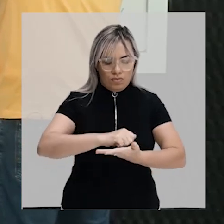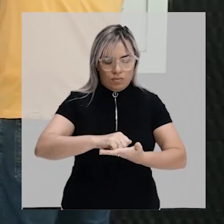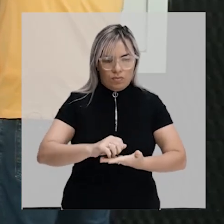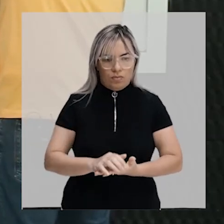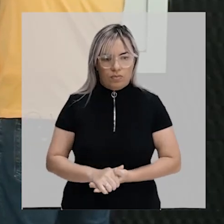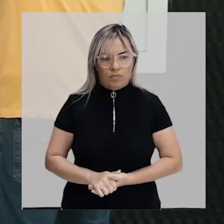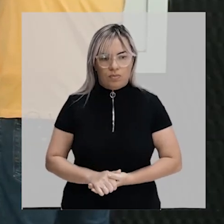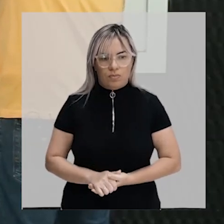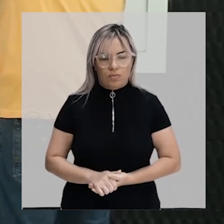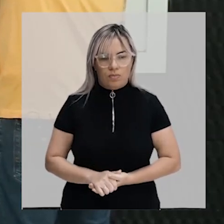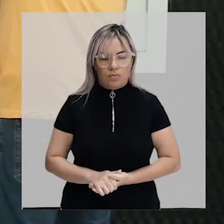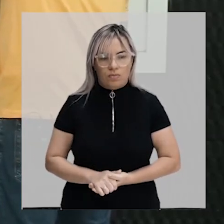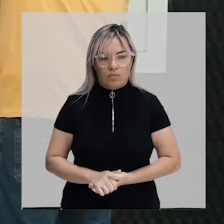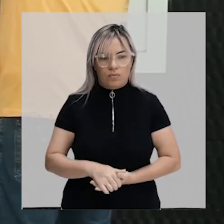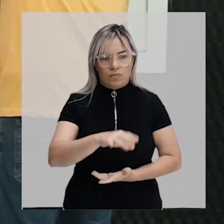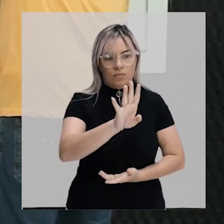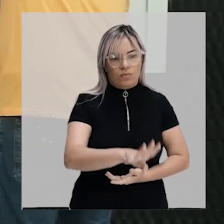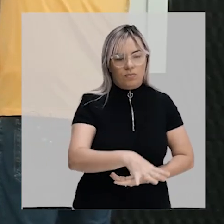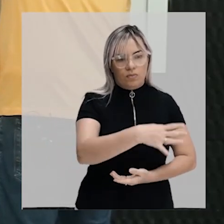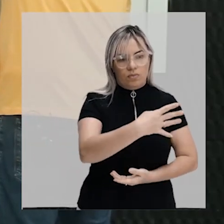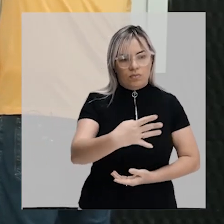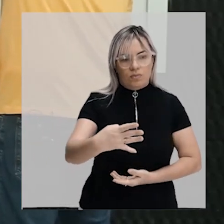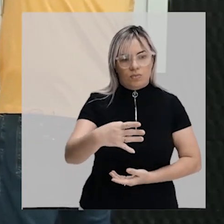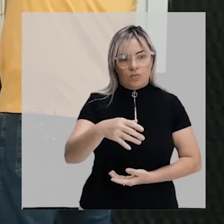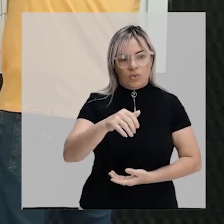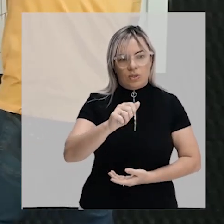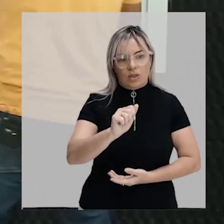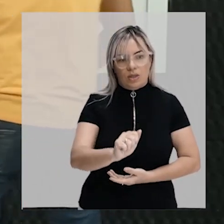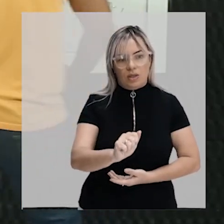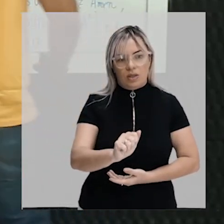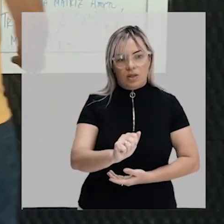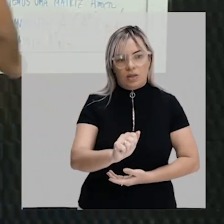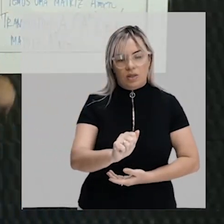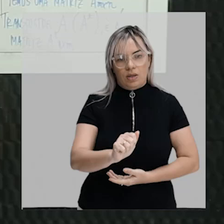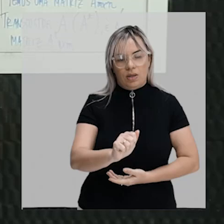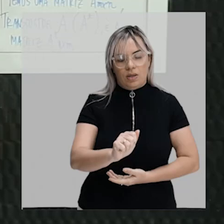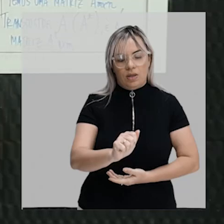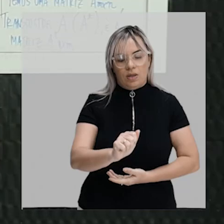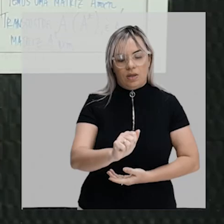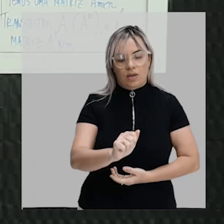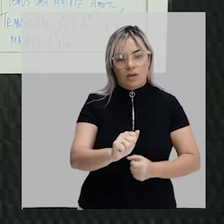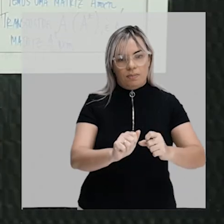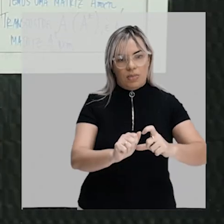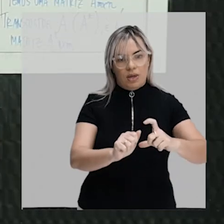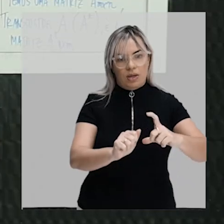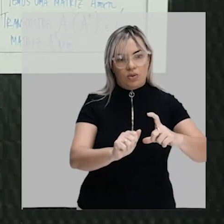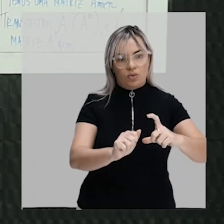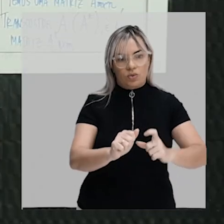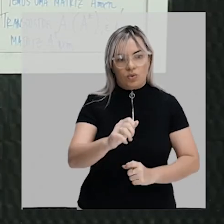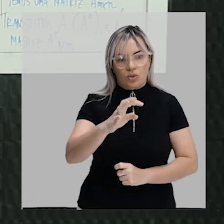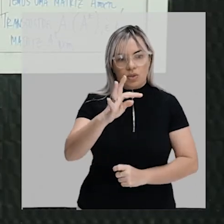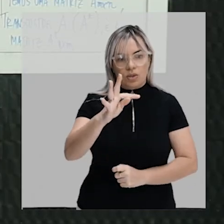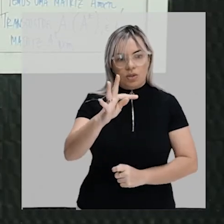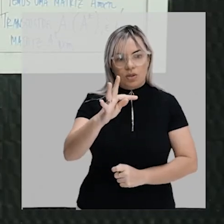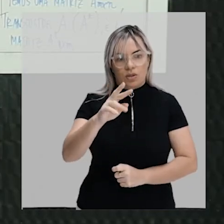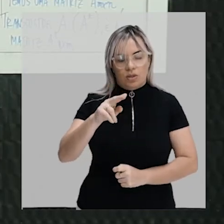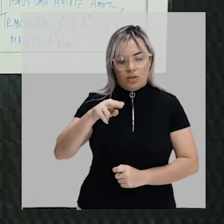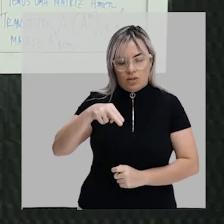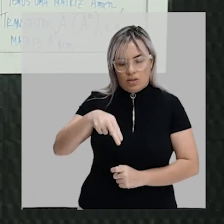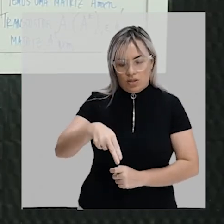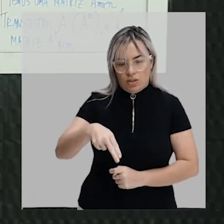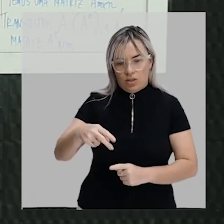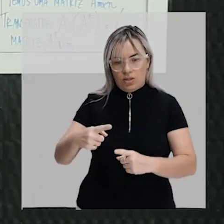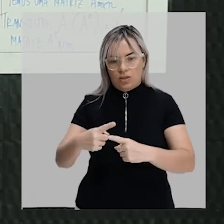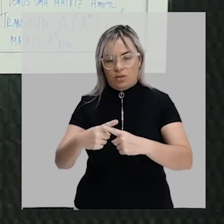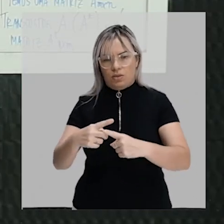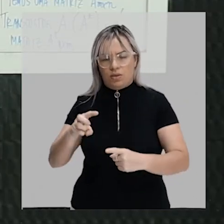a tracinho e por m a pessoa a matriz A transporte